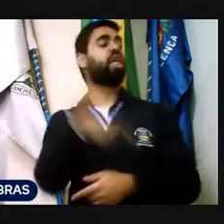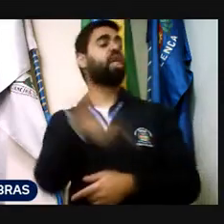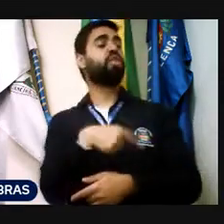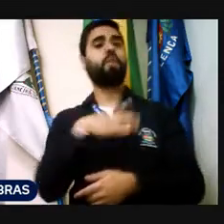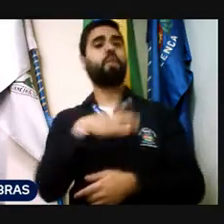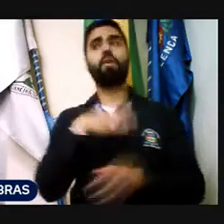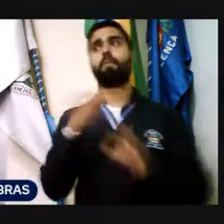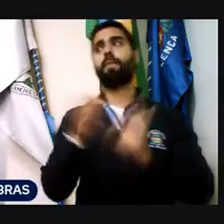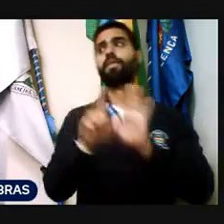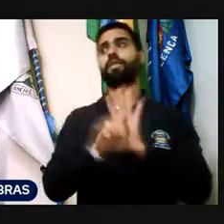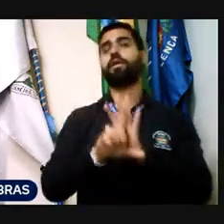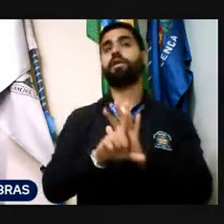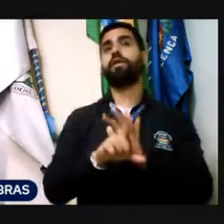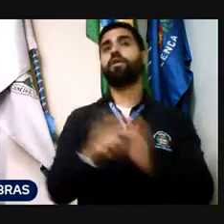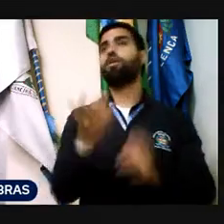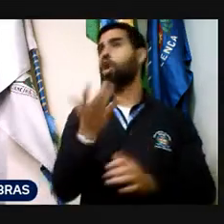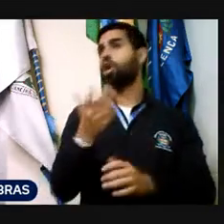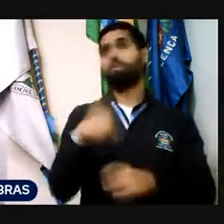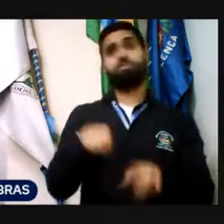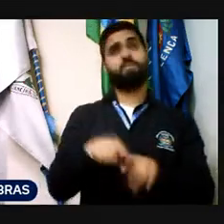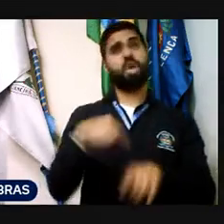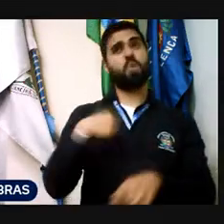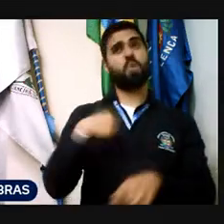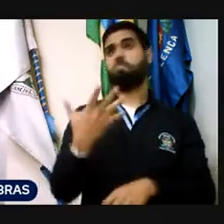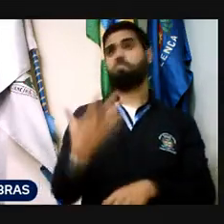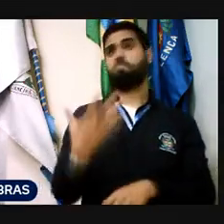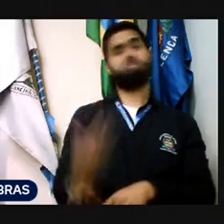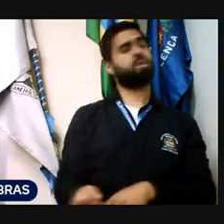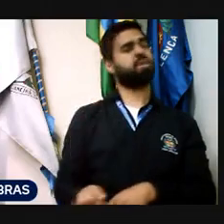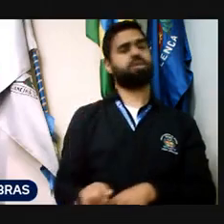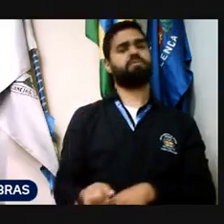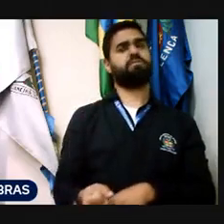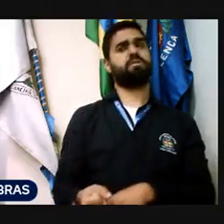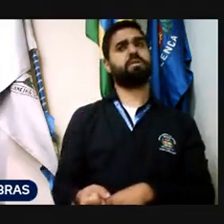eu só quero explanar aqui que eu não concordo que